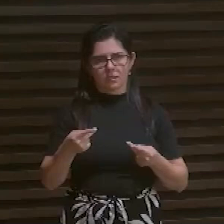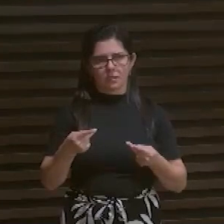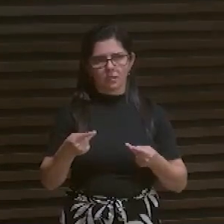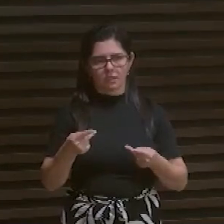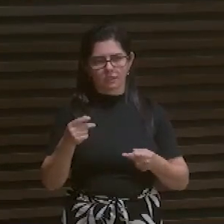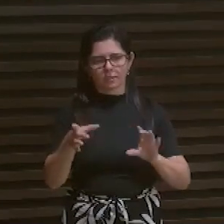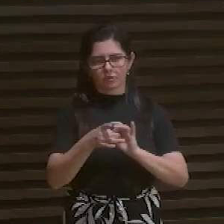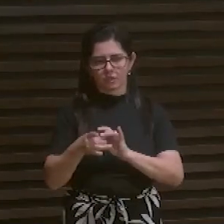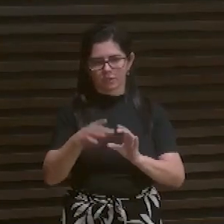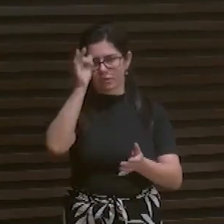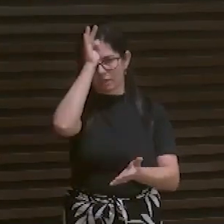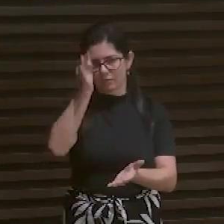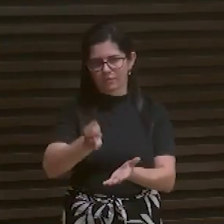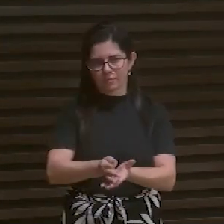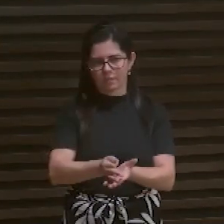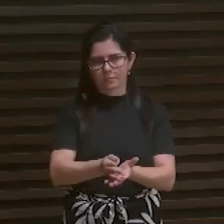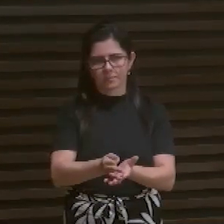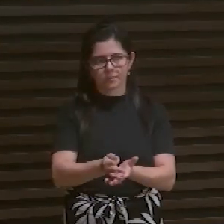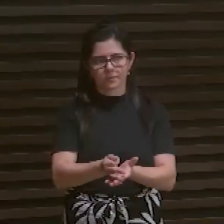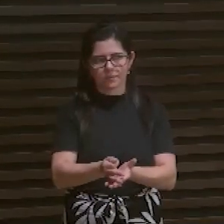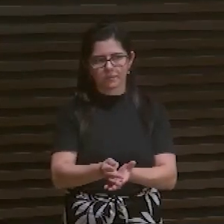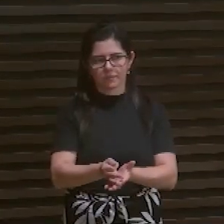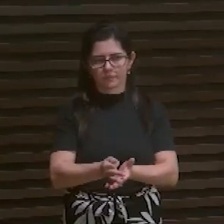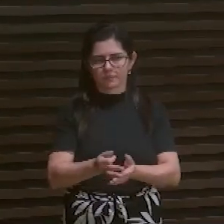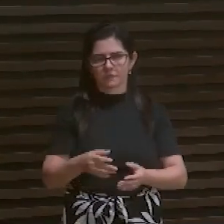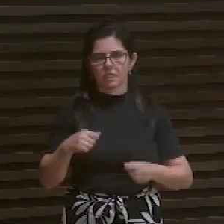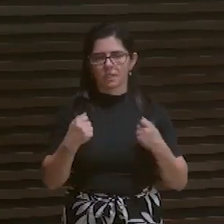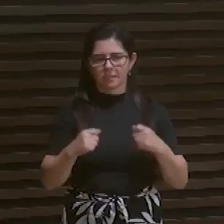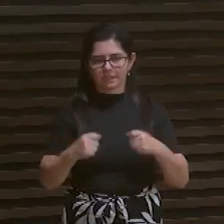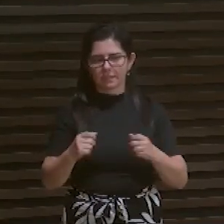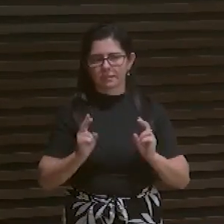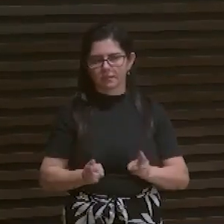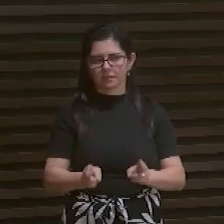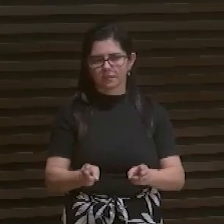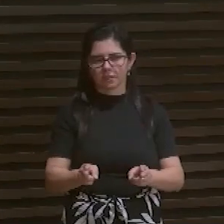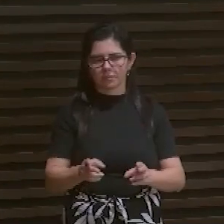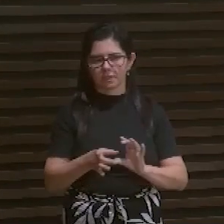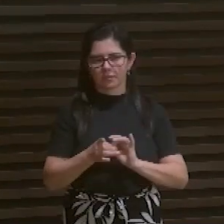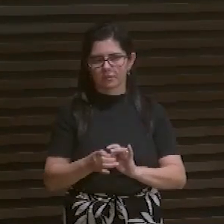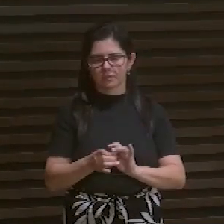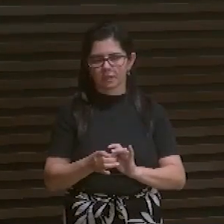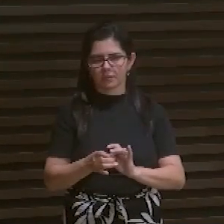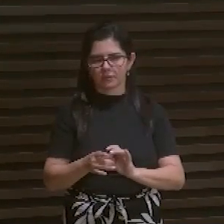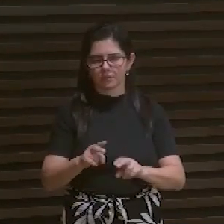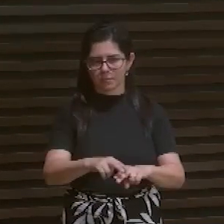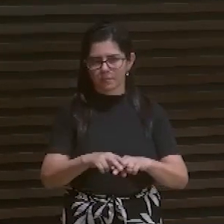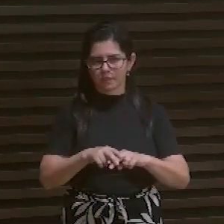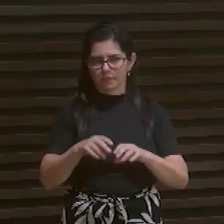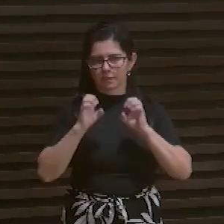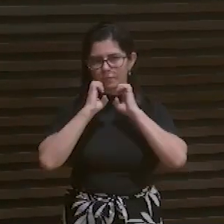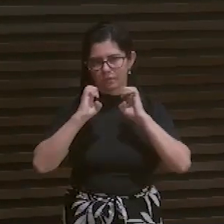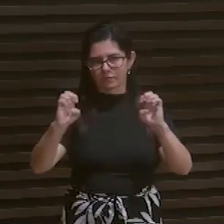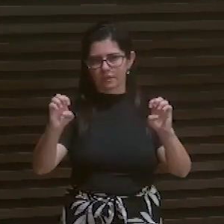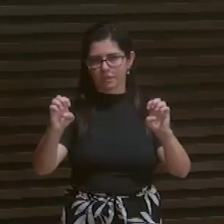aqui é essa mesma unidade. É que a gente permaneça unido em torno do Evangelho, né? Até que todos alcancemos a unidade da fé